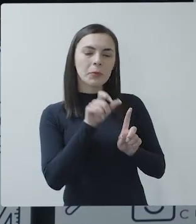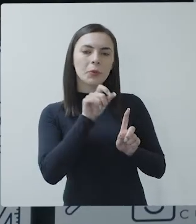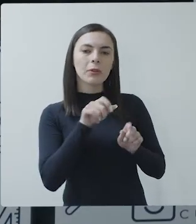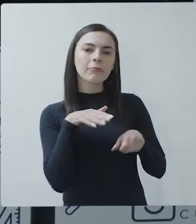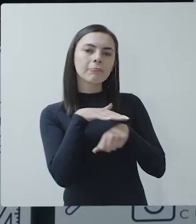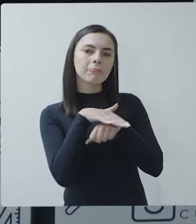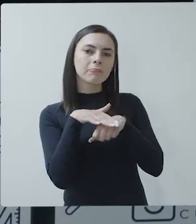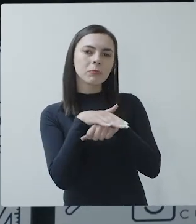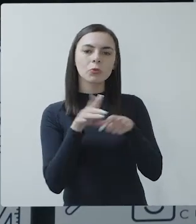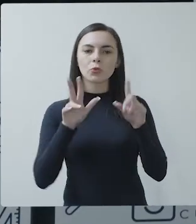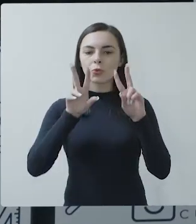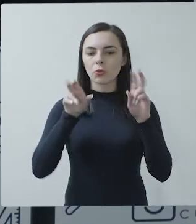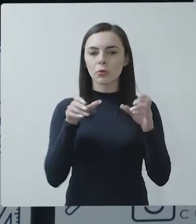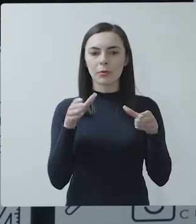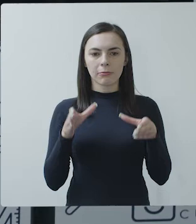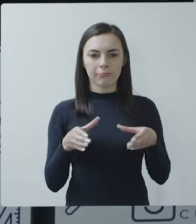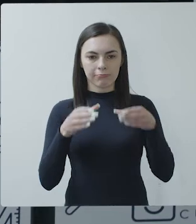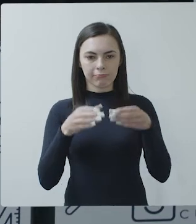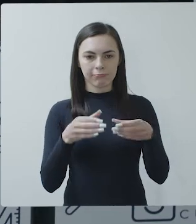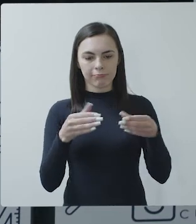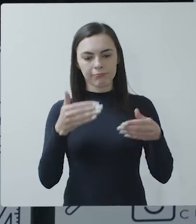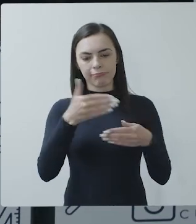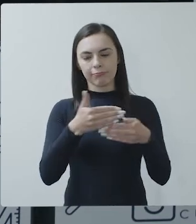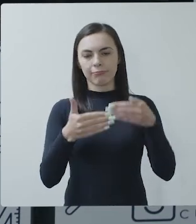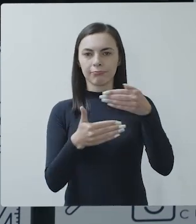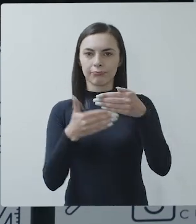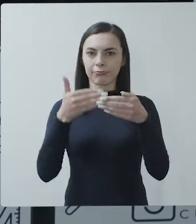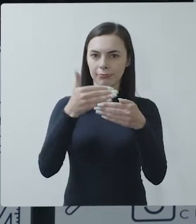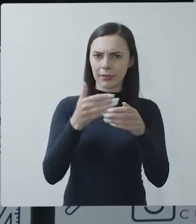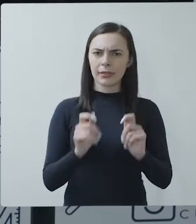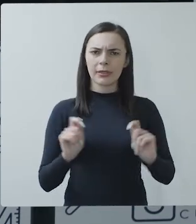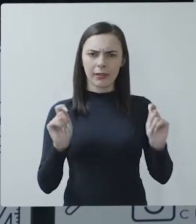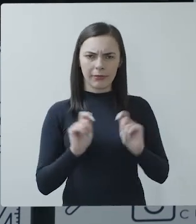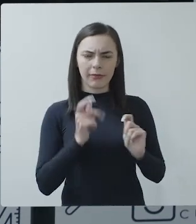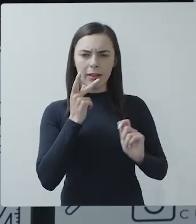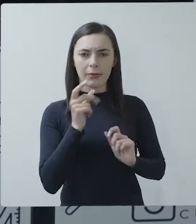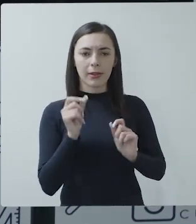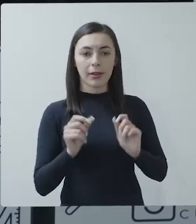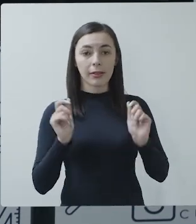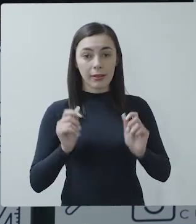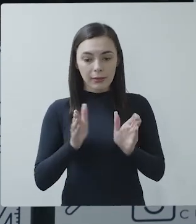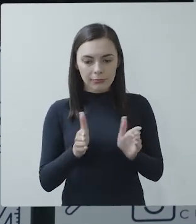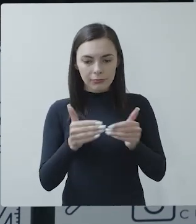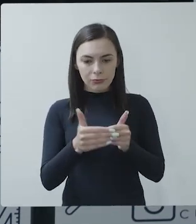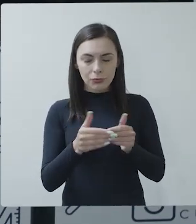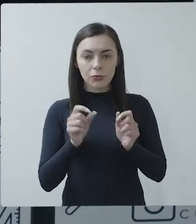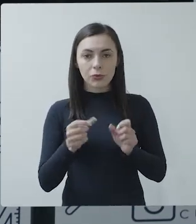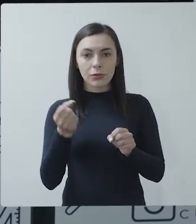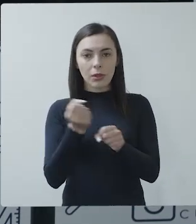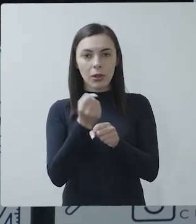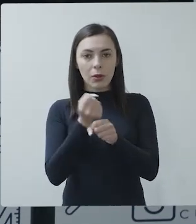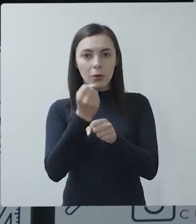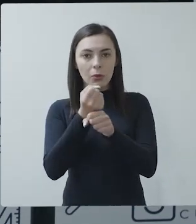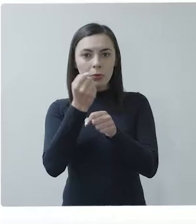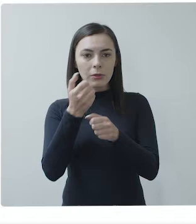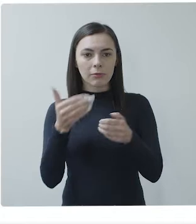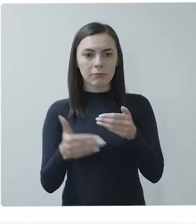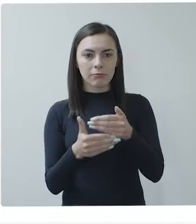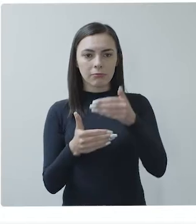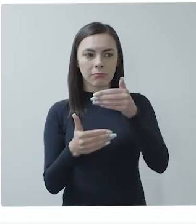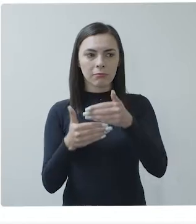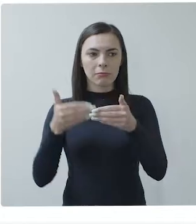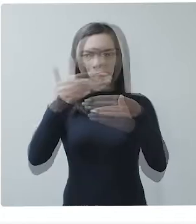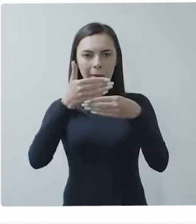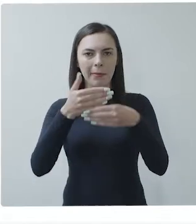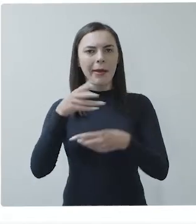sobre o quê? Sobre tijolinhos. Então ela fala que a gente pode construir com os tijolinhos o quê? Os muros. Ela